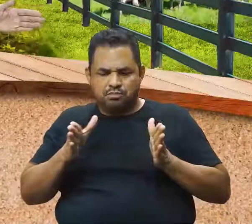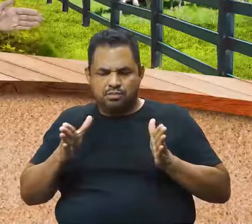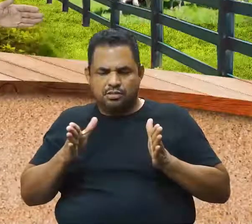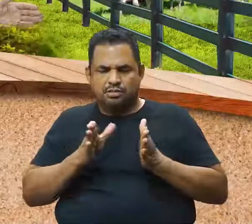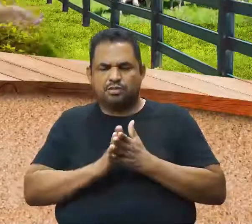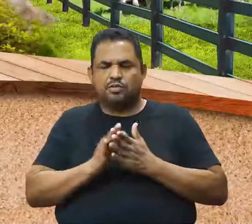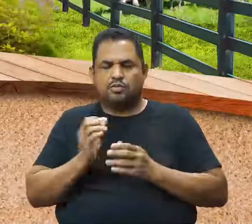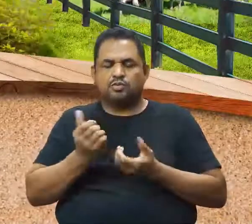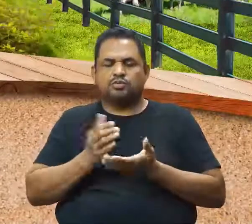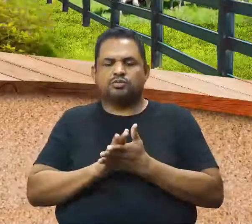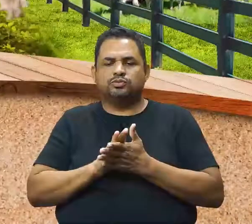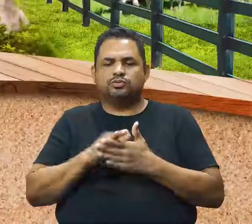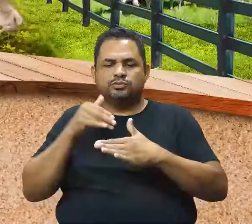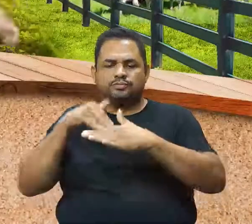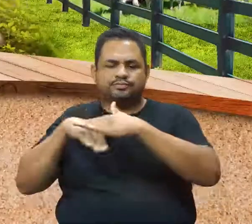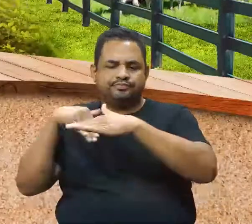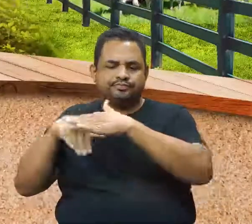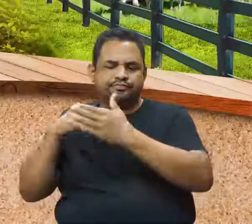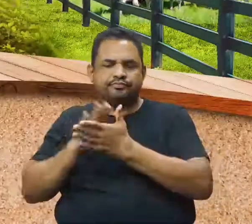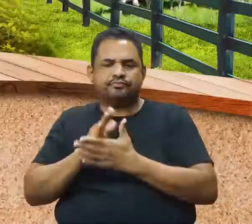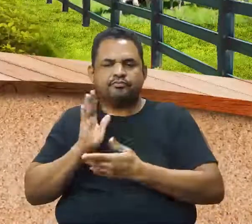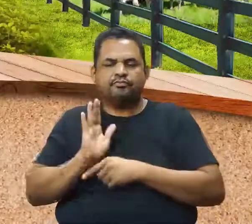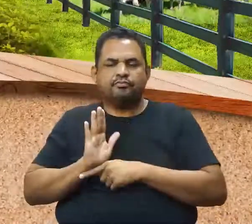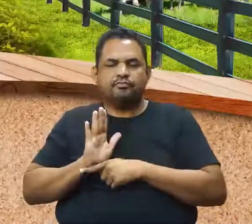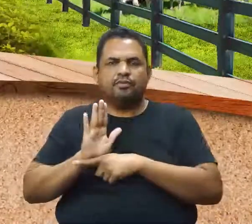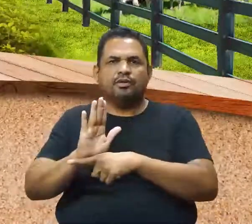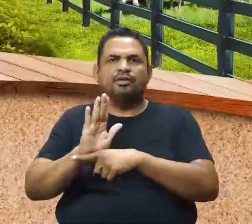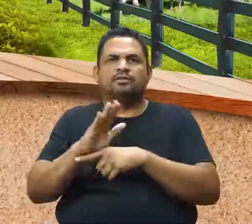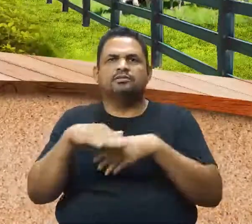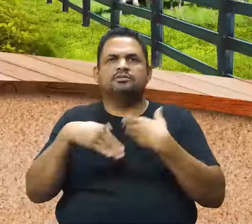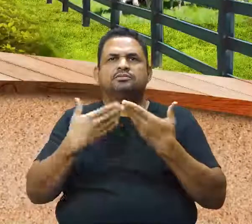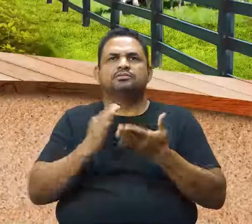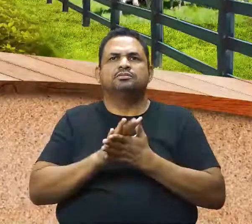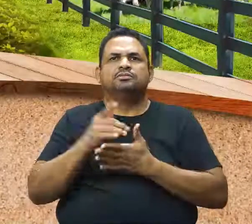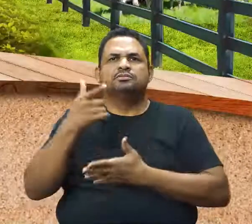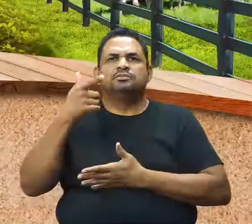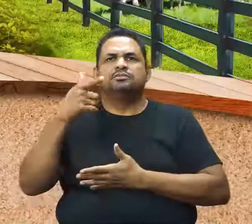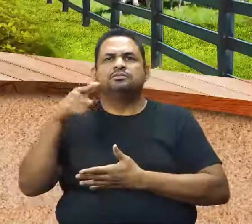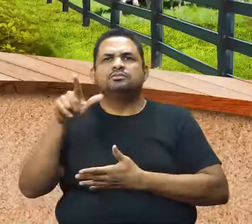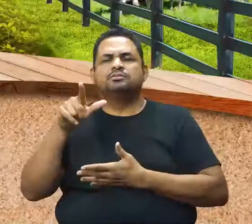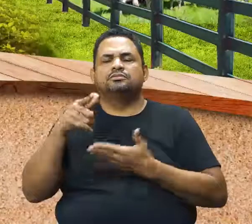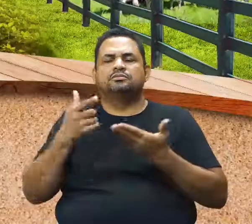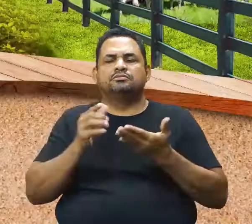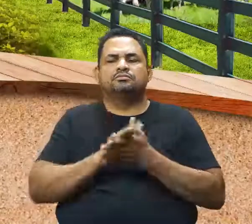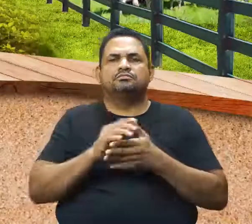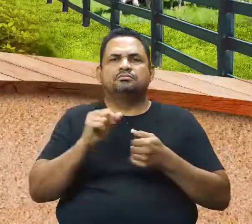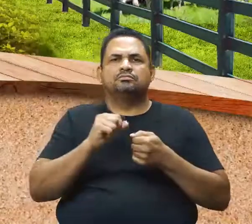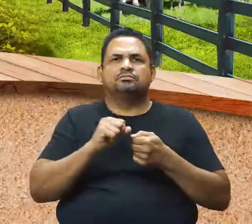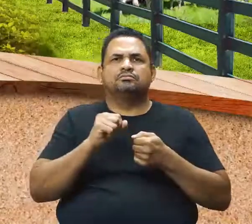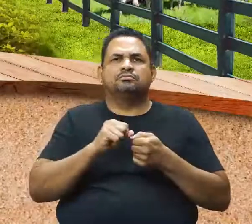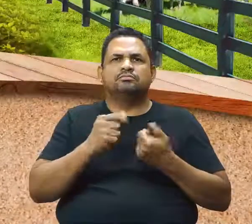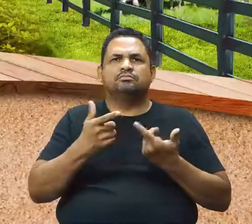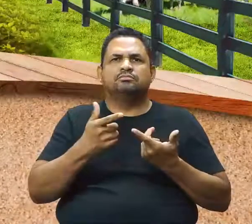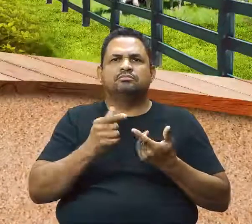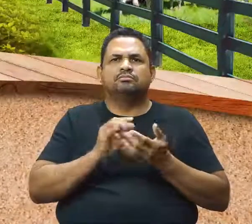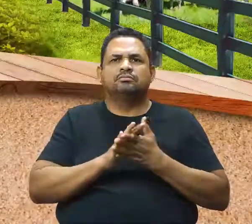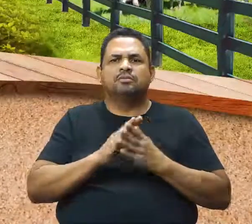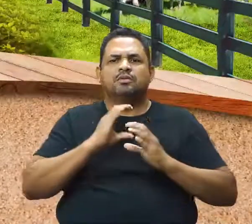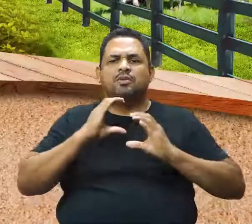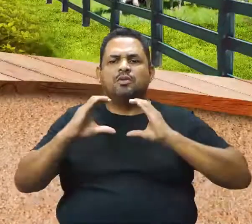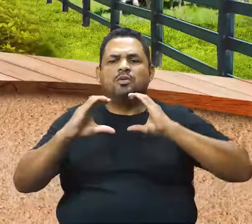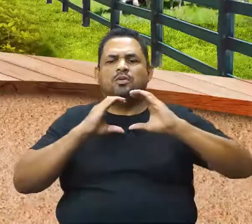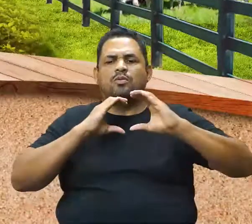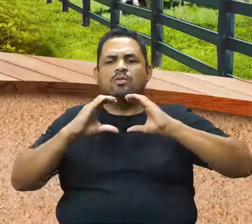armazenamento e favorece um tempo para você conseguir fazer, então, aquela comunicação